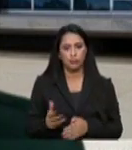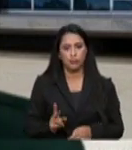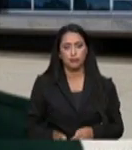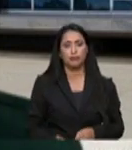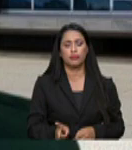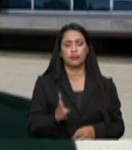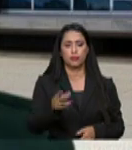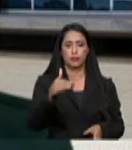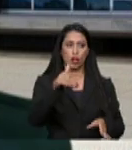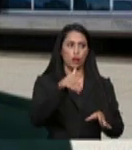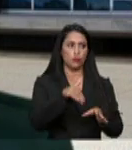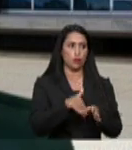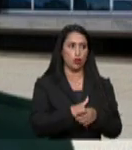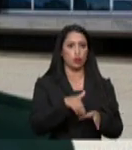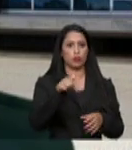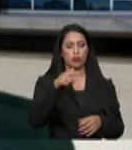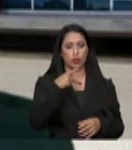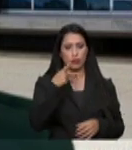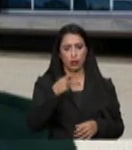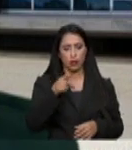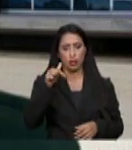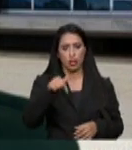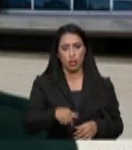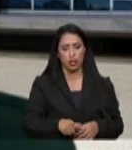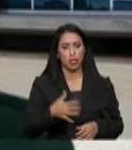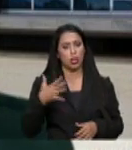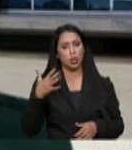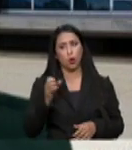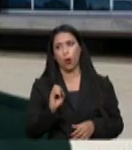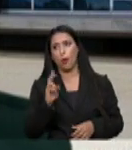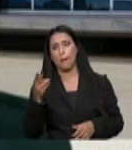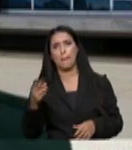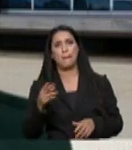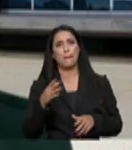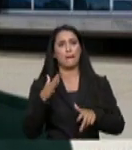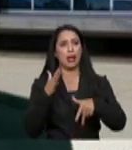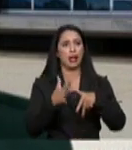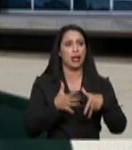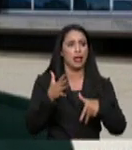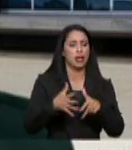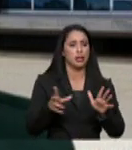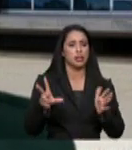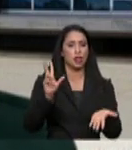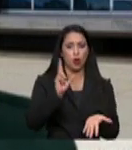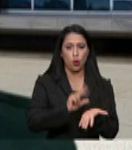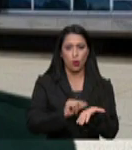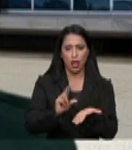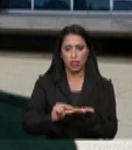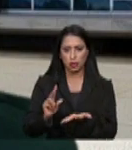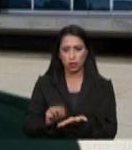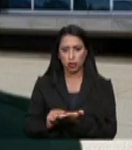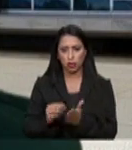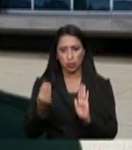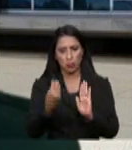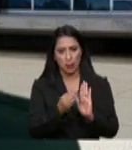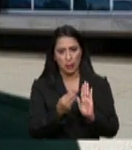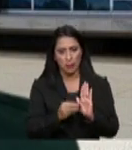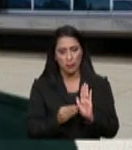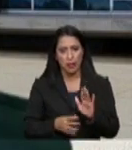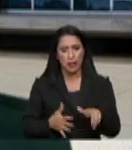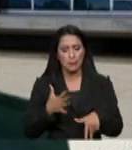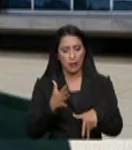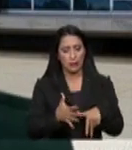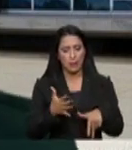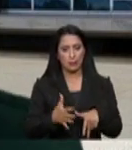o ser vem votos aqui proferido seja em palestras em ativos publicados eu tinha